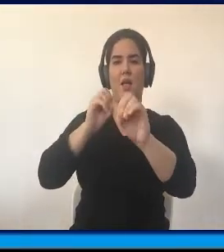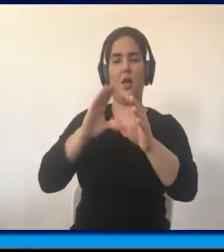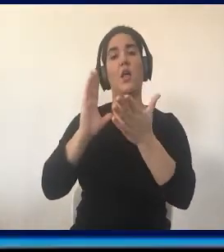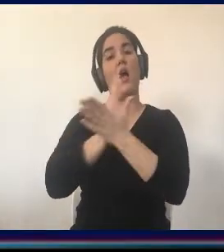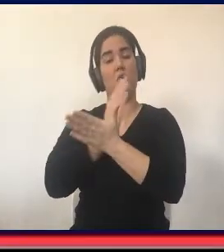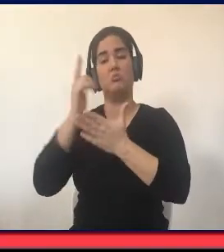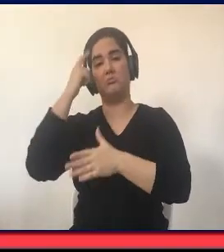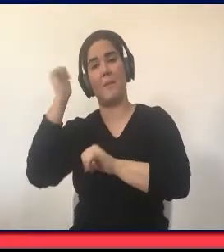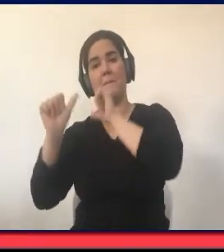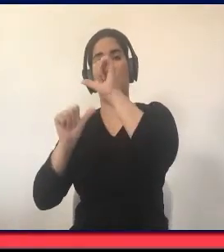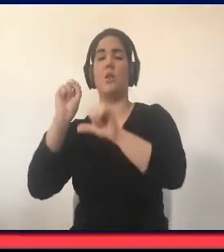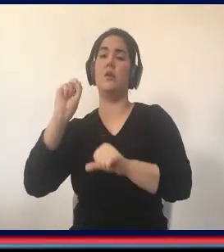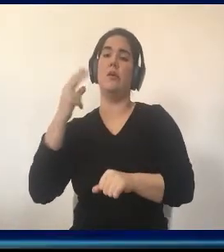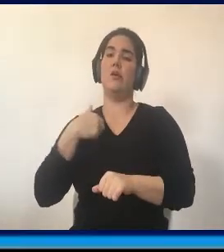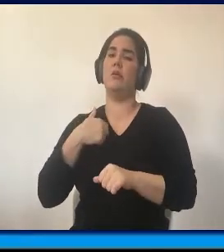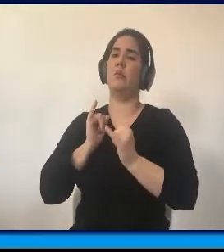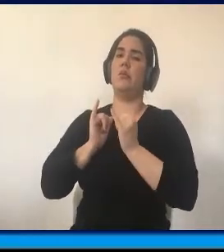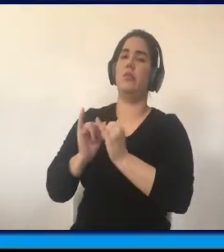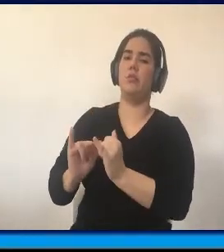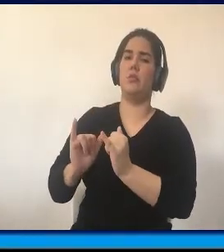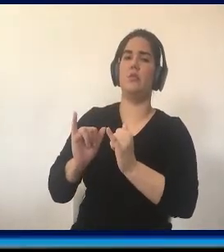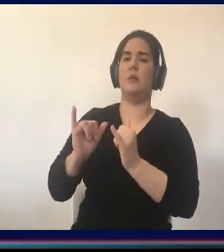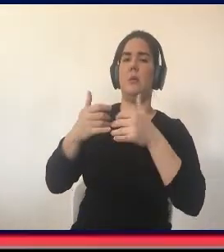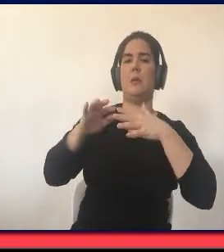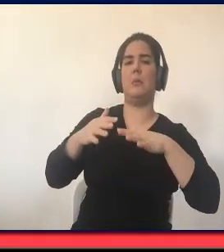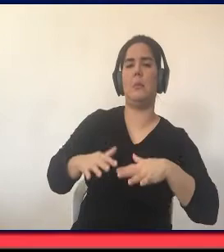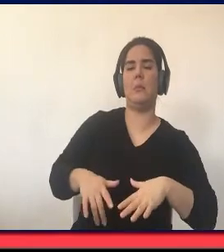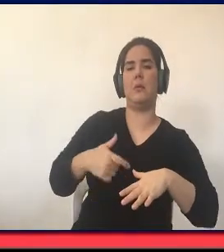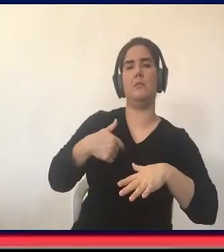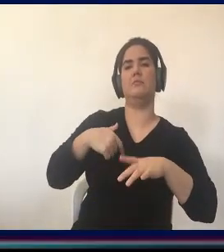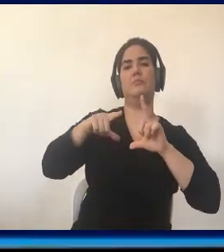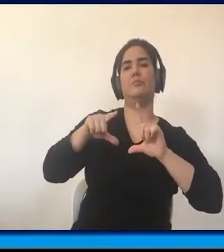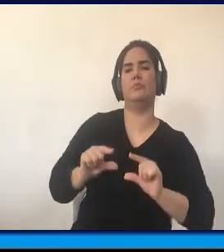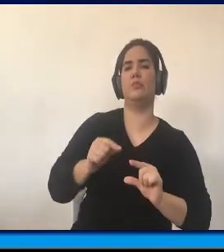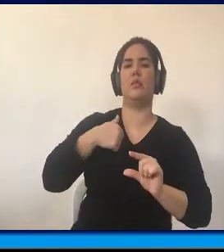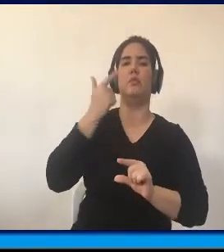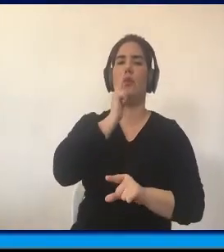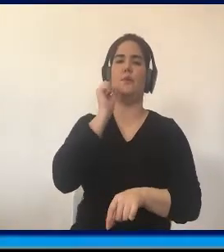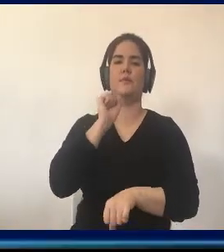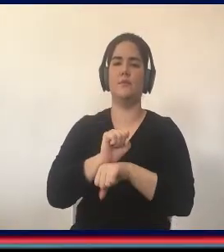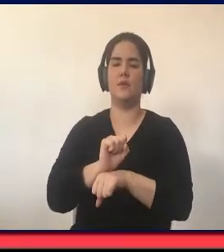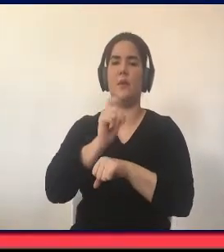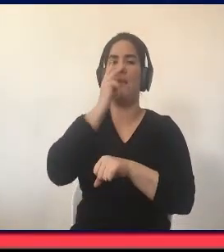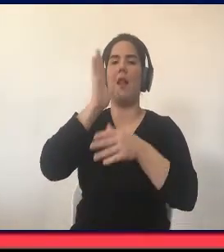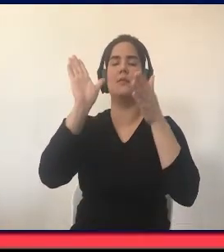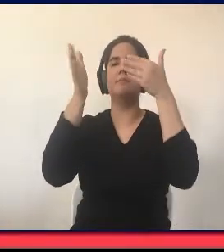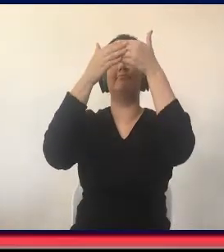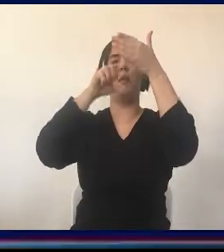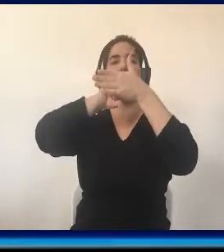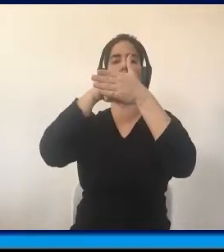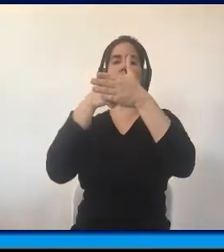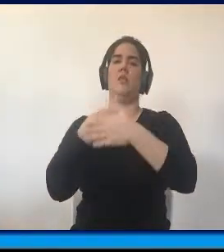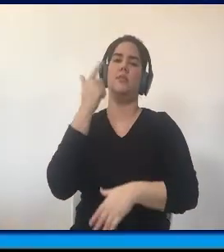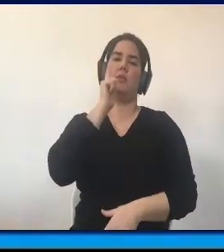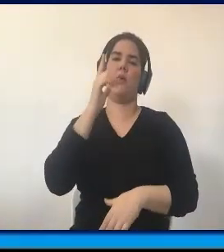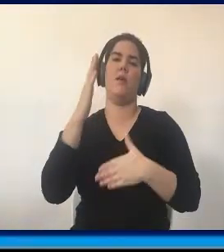quero, não consigo e larga de mão. Mentais, né? Tem uns bloqueia, não conseguem, né? Mas assim, como você falou, a gente